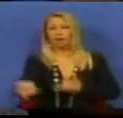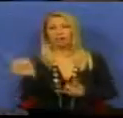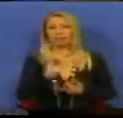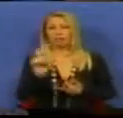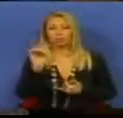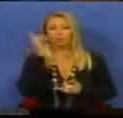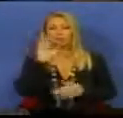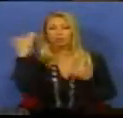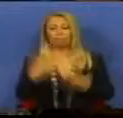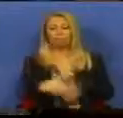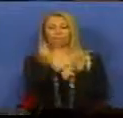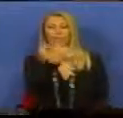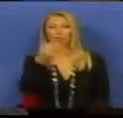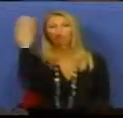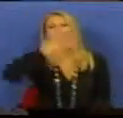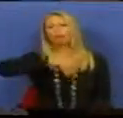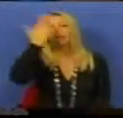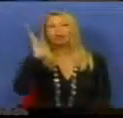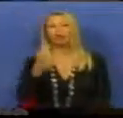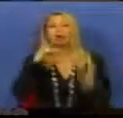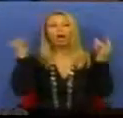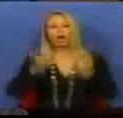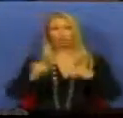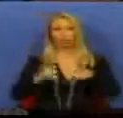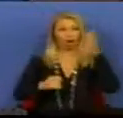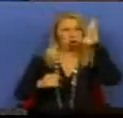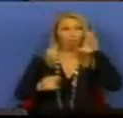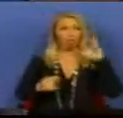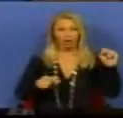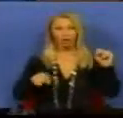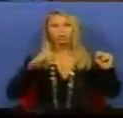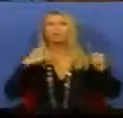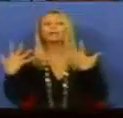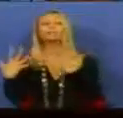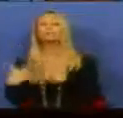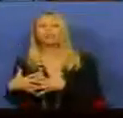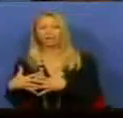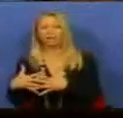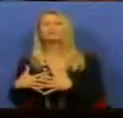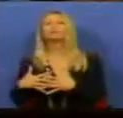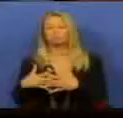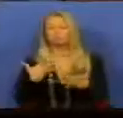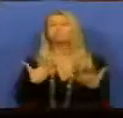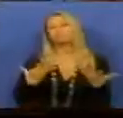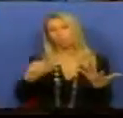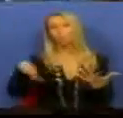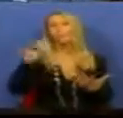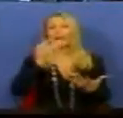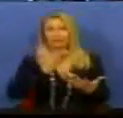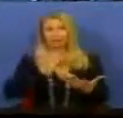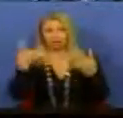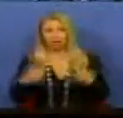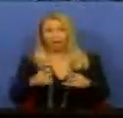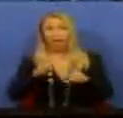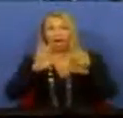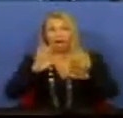de 120 dias já acordado entre Governo e sindicatos. Obteve o PSD a suspensão